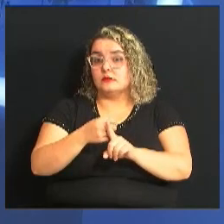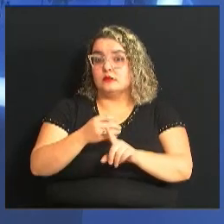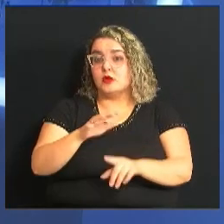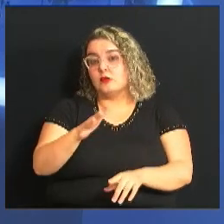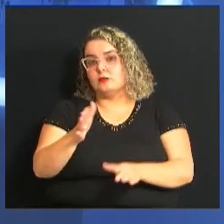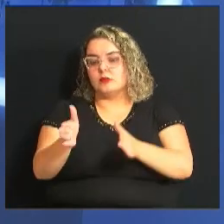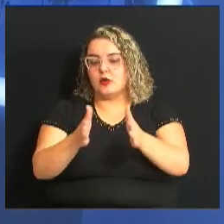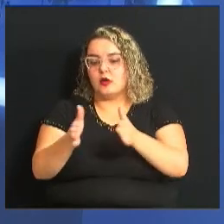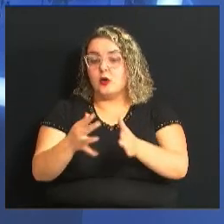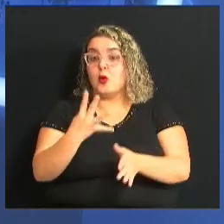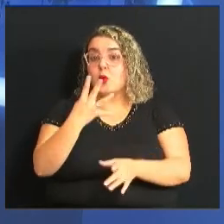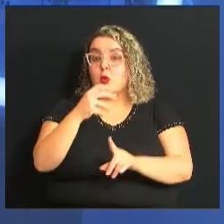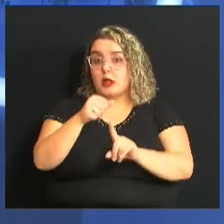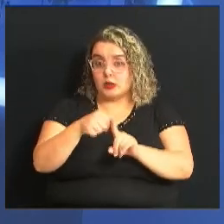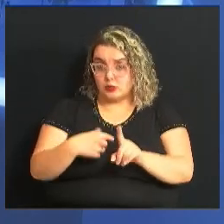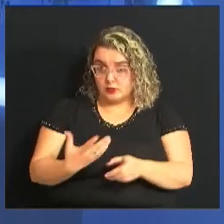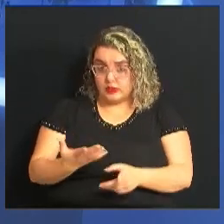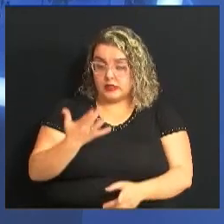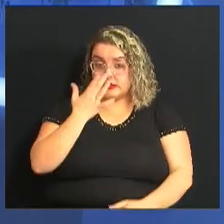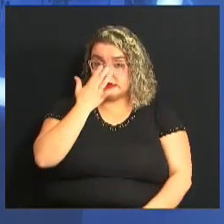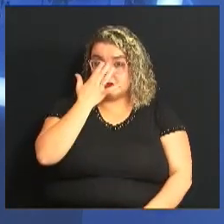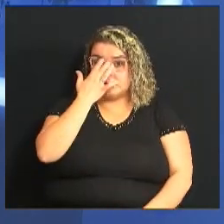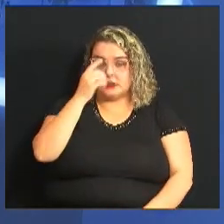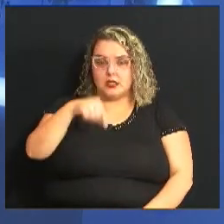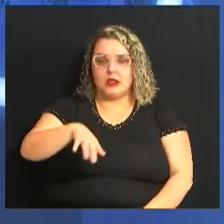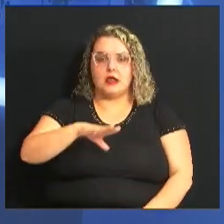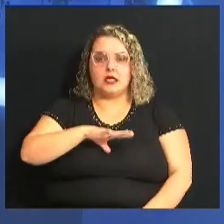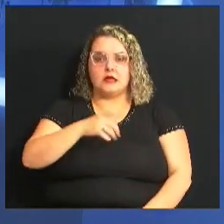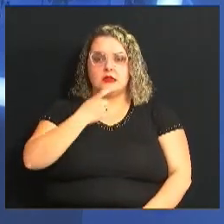intervalo de 4 meses. Aqui em Campinas,